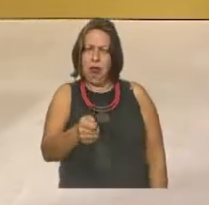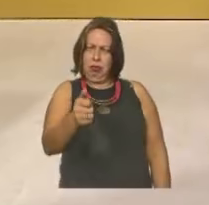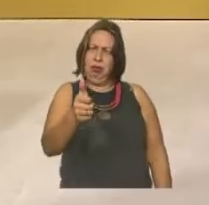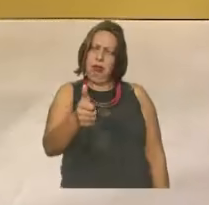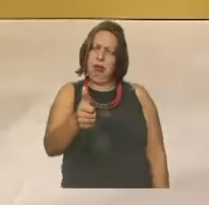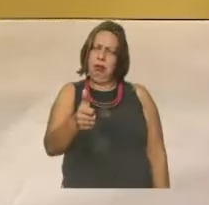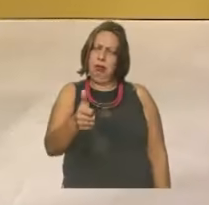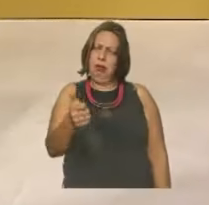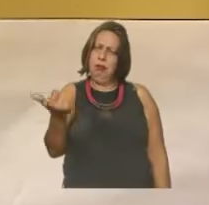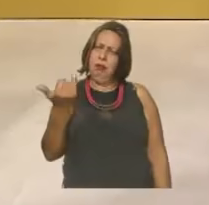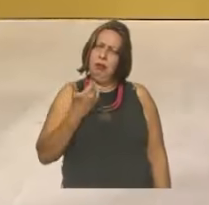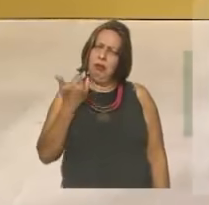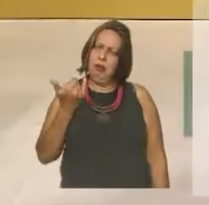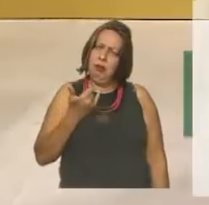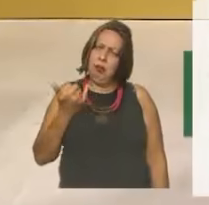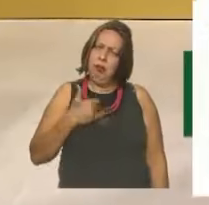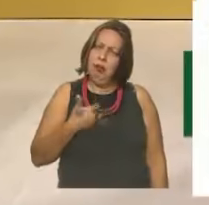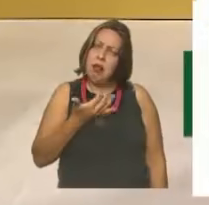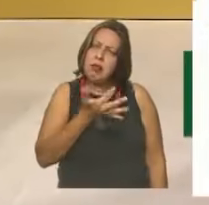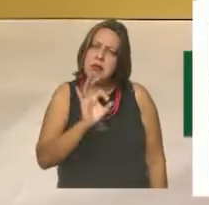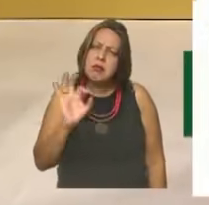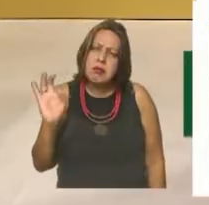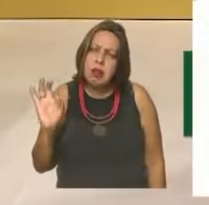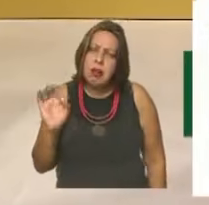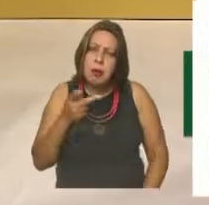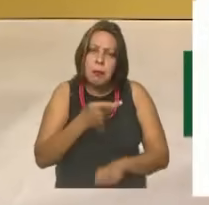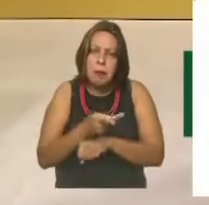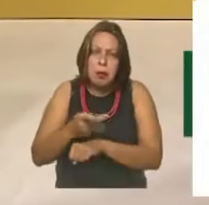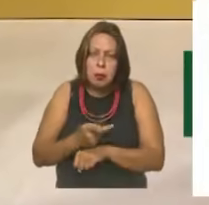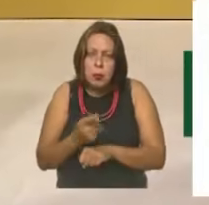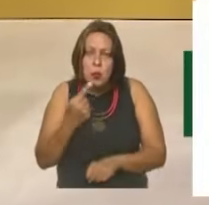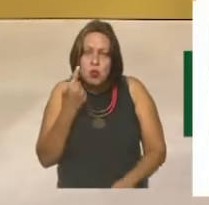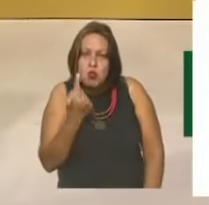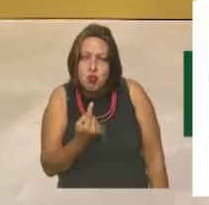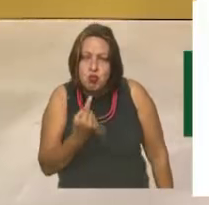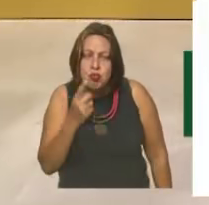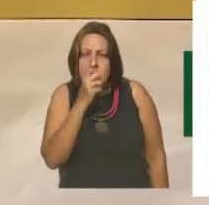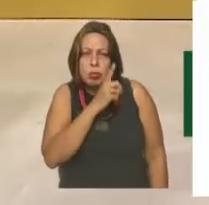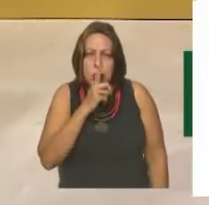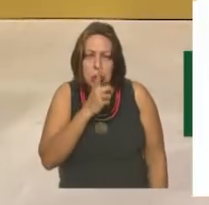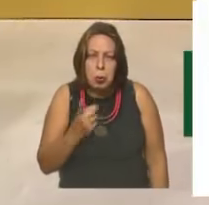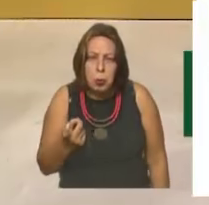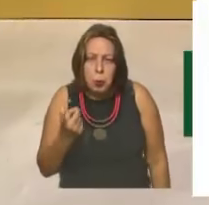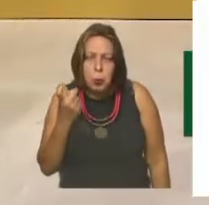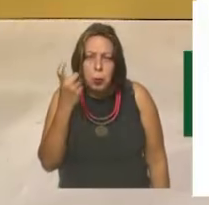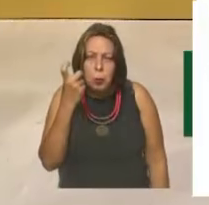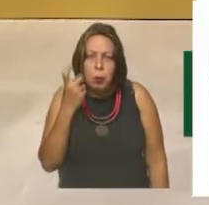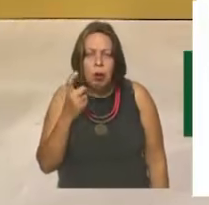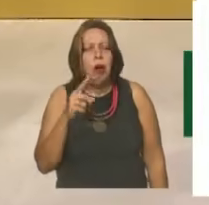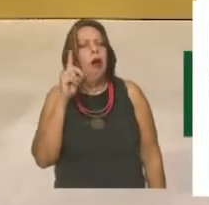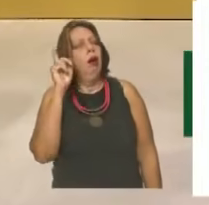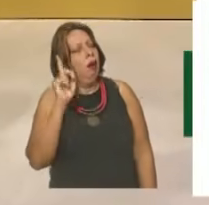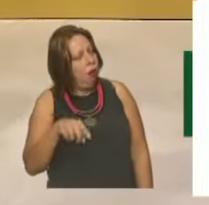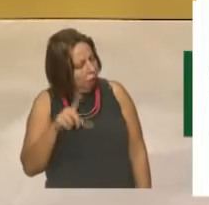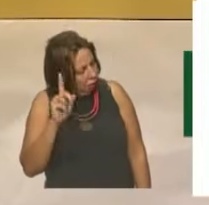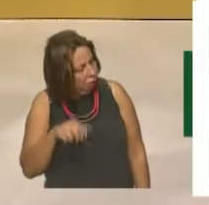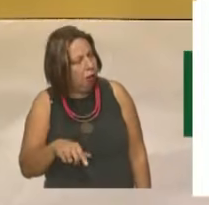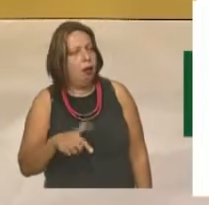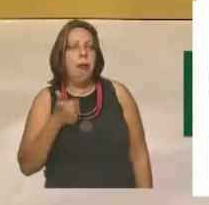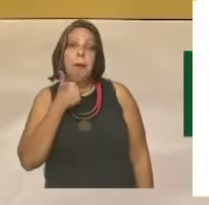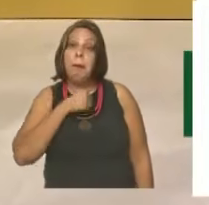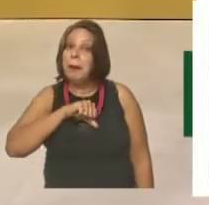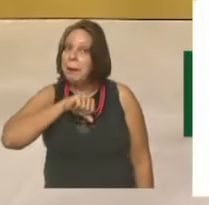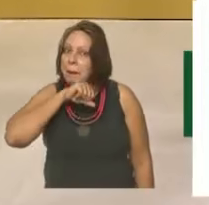coisa falando aí. Mais de 100 prêmios em um só domingo. Mas é isso mesmo? É isso mesmo. Sabe por quê? Toda mamãe